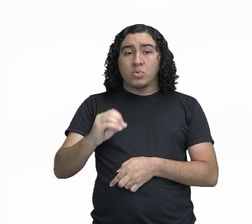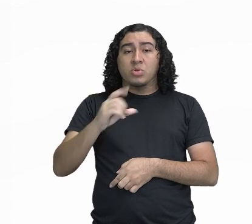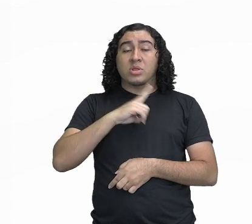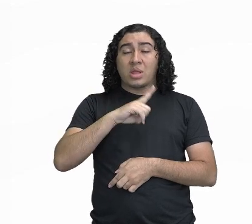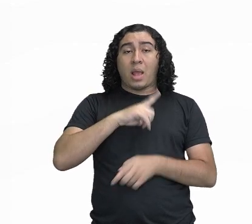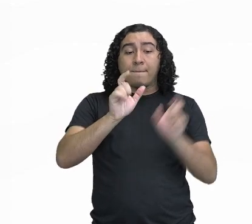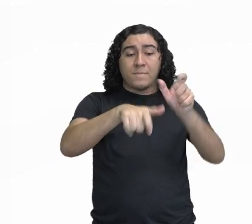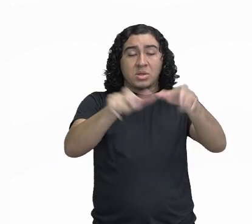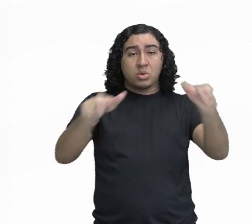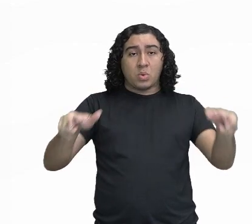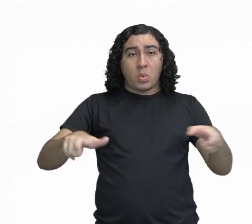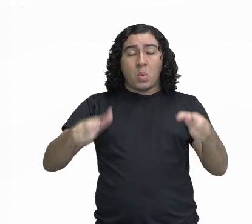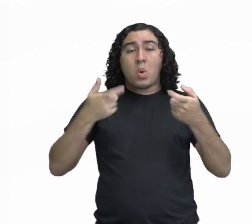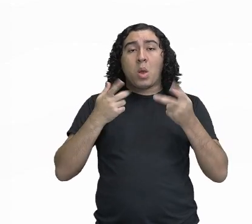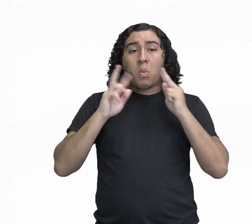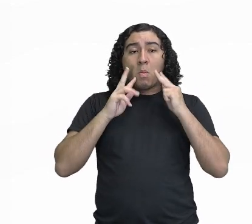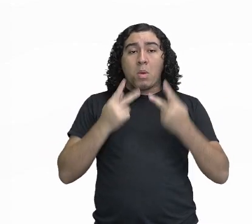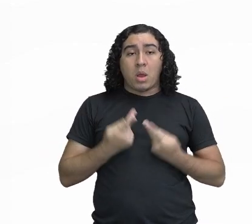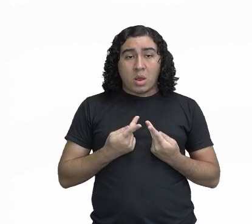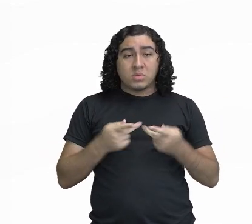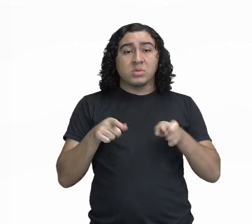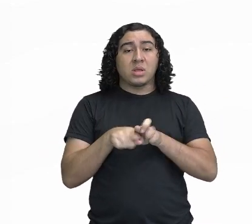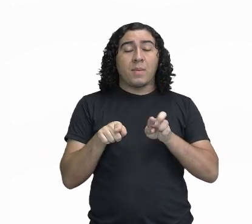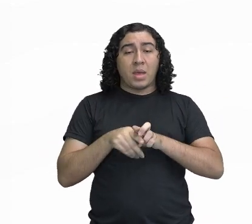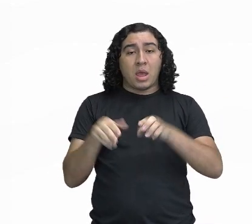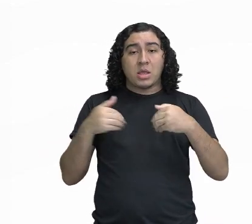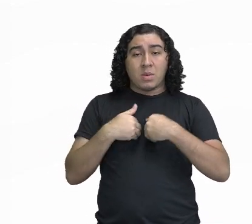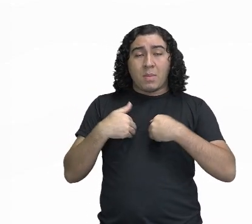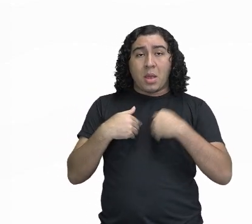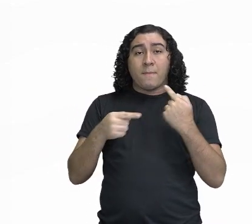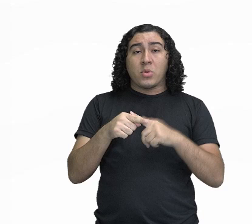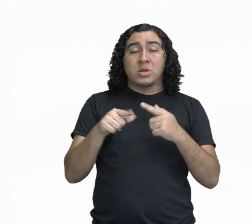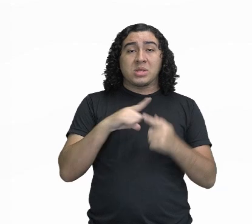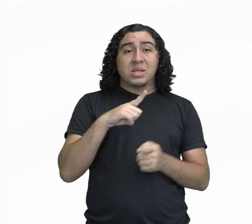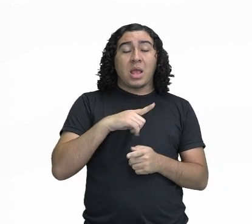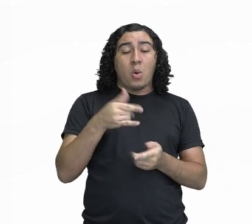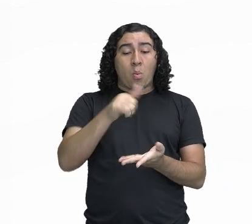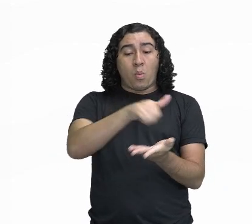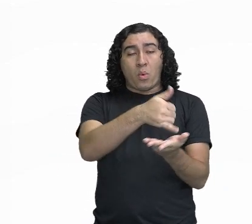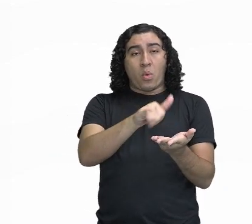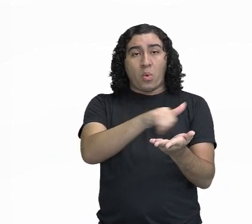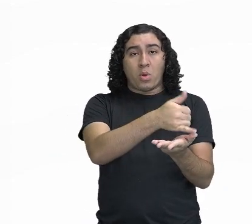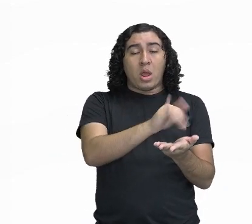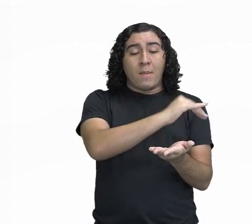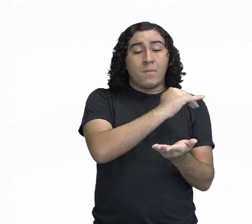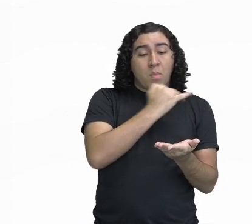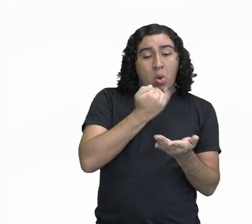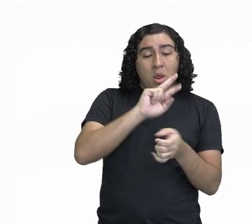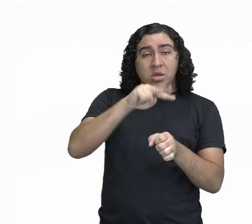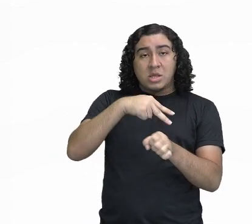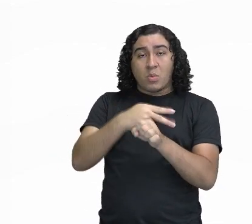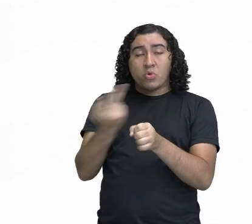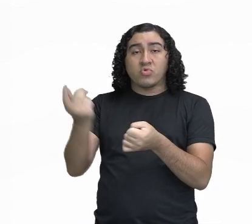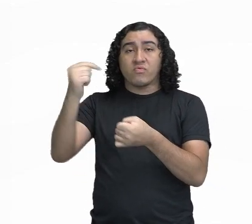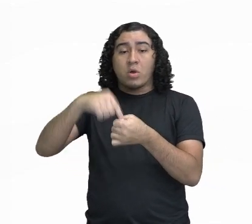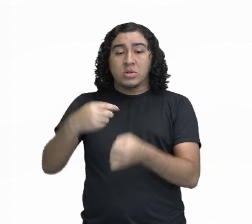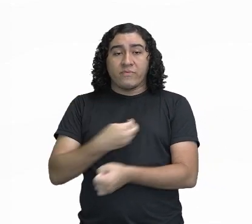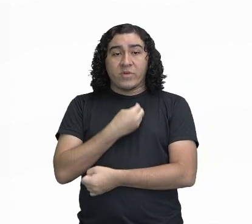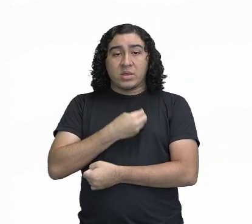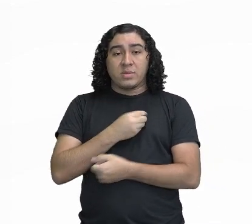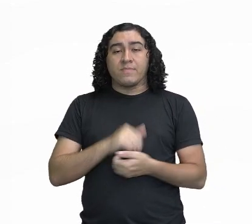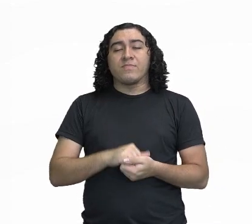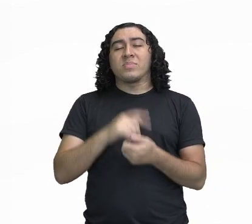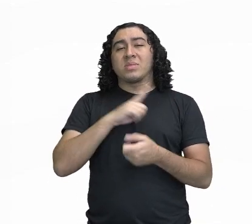e animais fantásticos em torno da morte e ressurreição de um boi. A brincadeira do boi é contada por meio de música